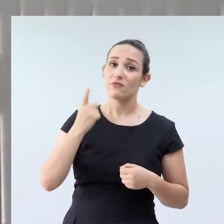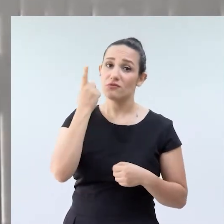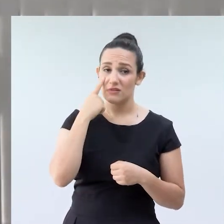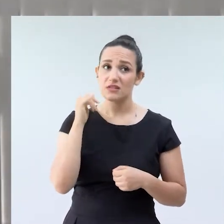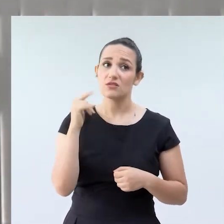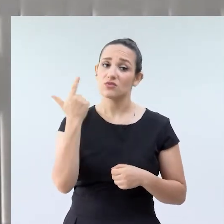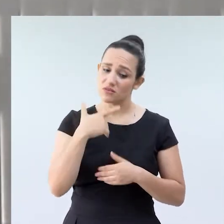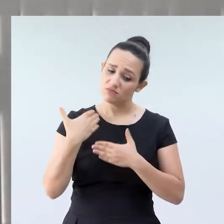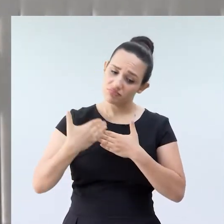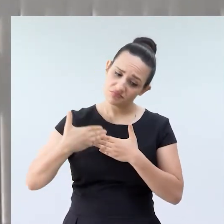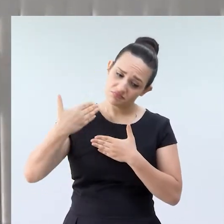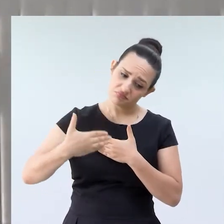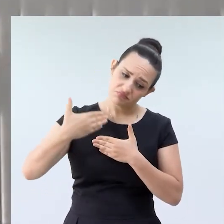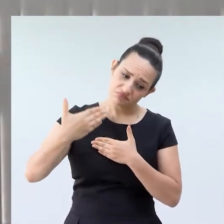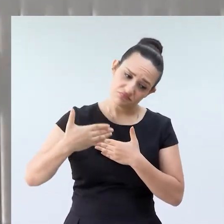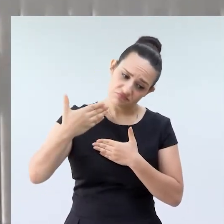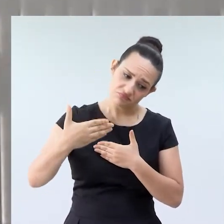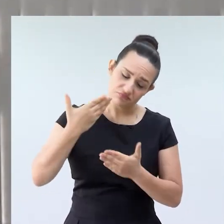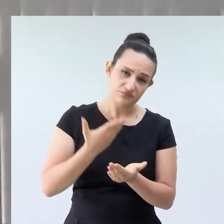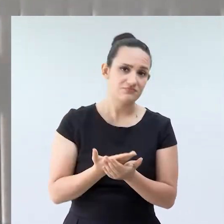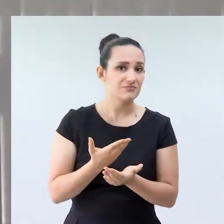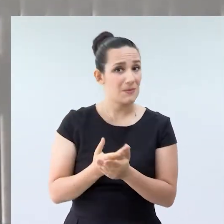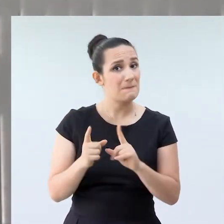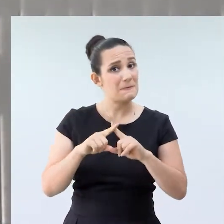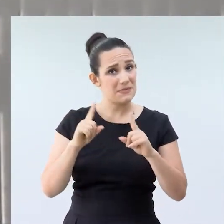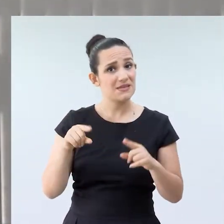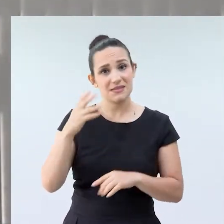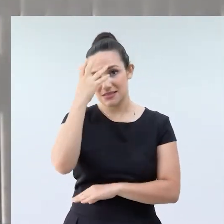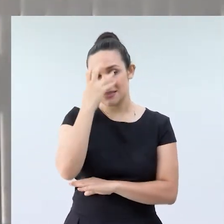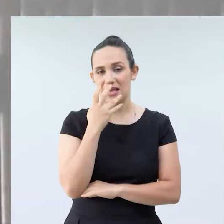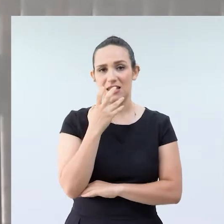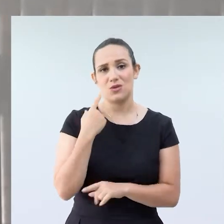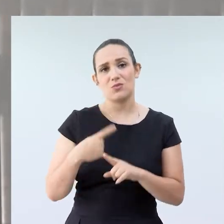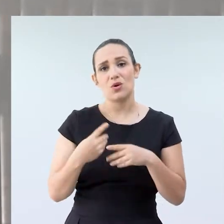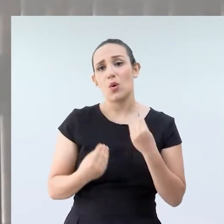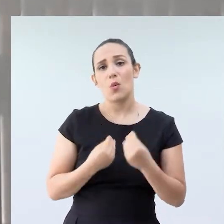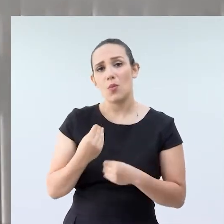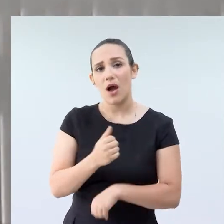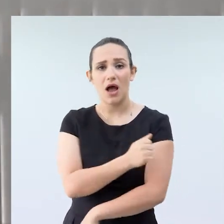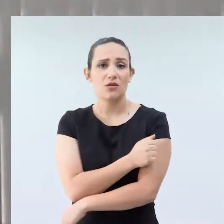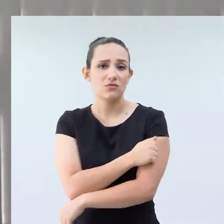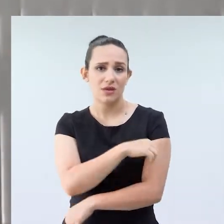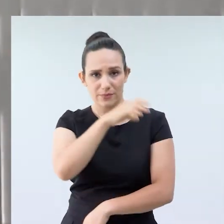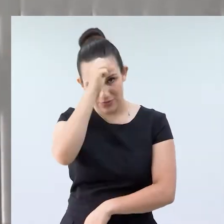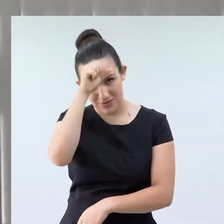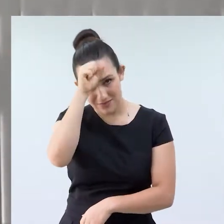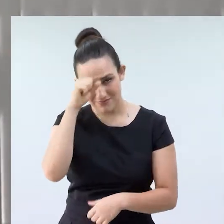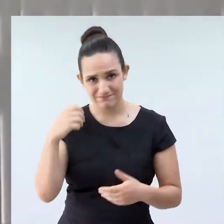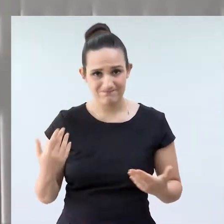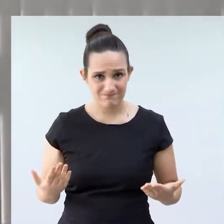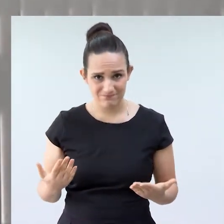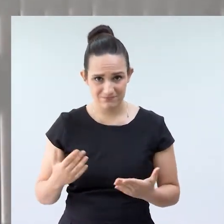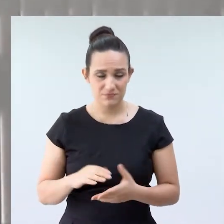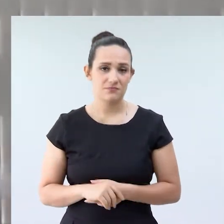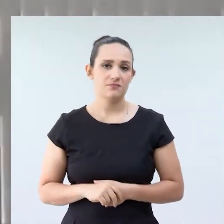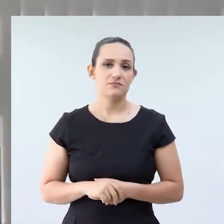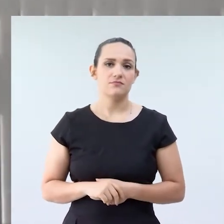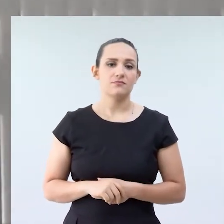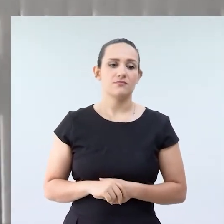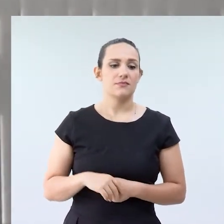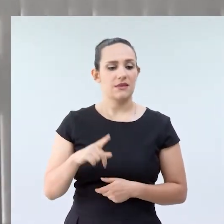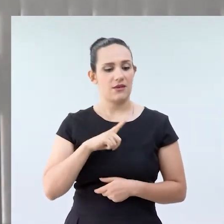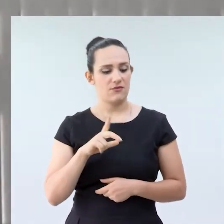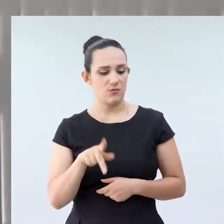tempo, mas foi um impacto muito sério na aprendizagem dos estudantes, né? Foram vários os impactos, professor que teve